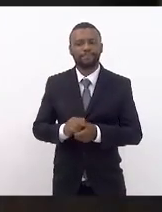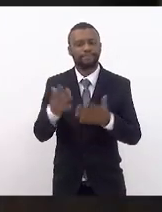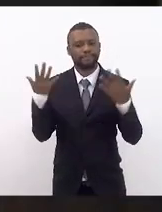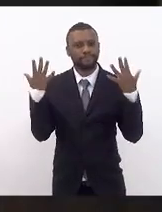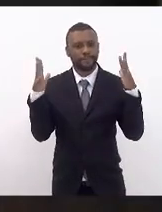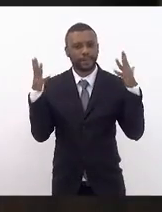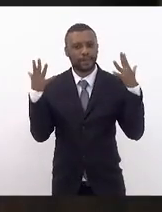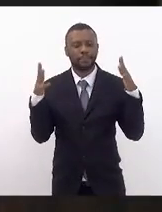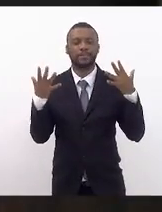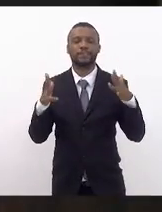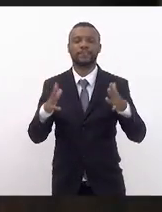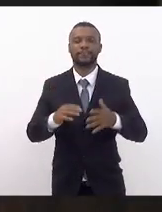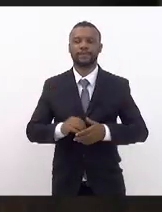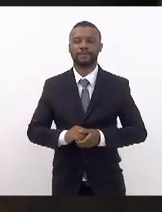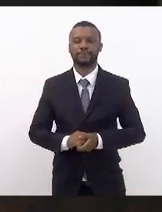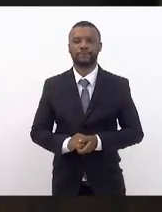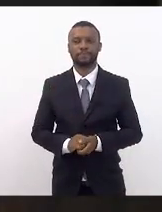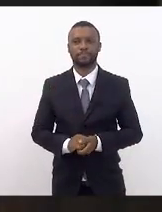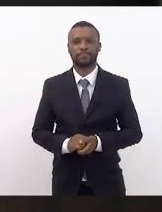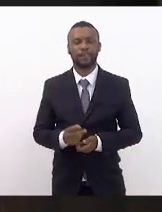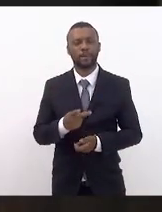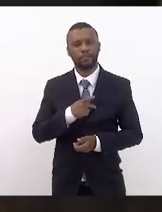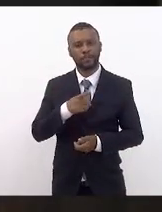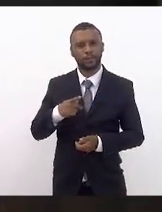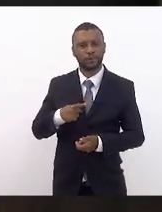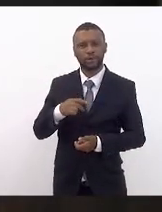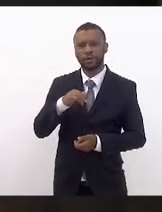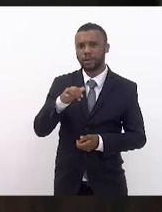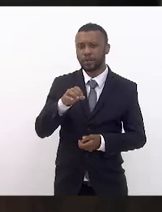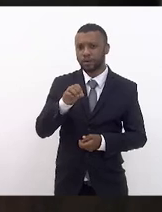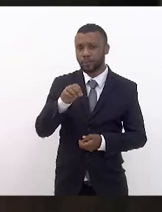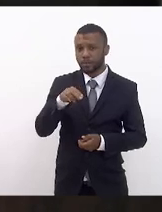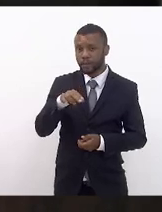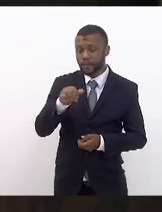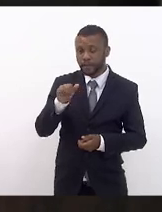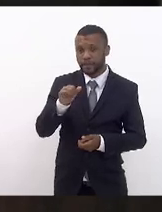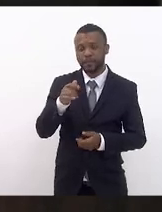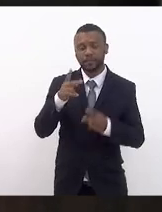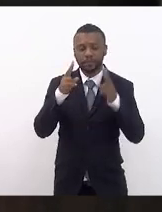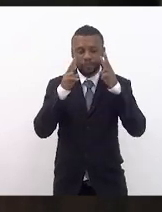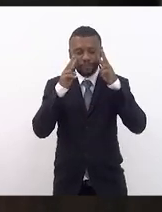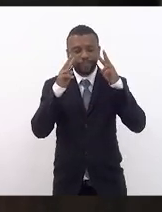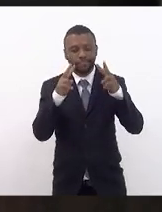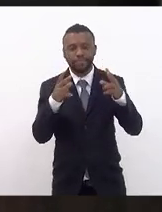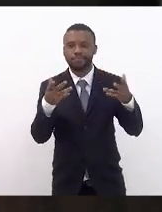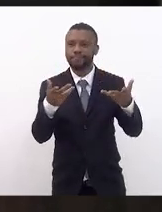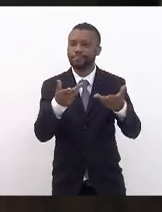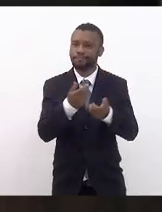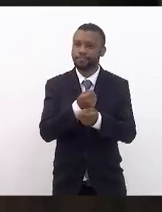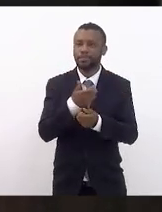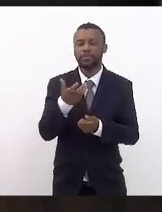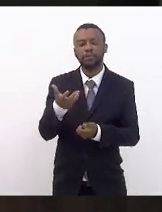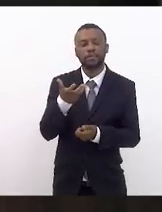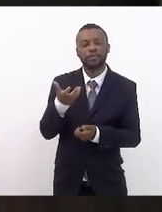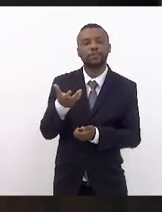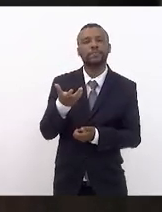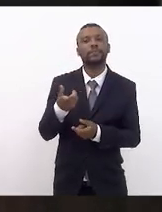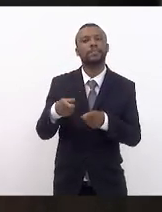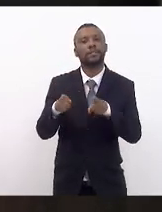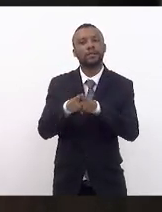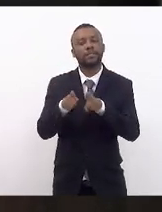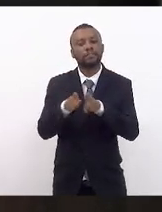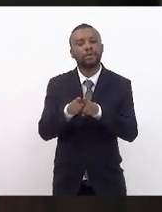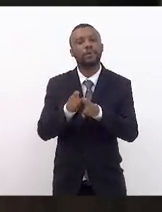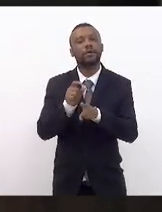Parabéns, querido pastor João Emílio, por esse tão lindo reconhecimento. Gostaria também